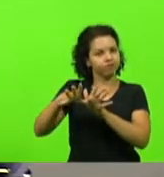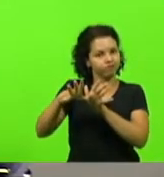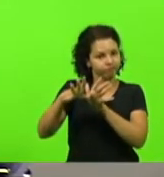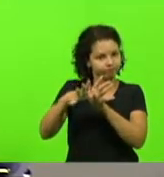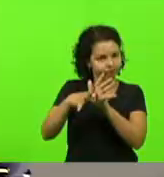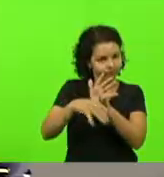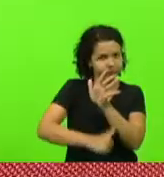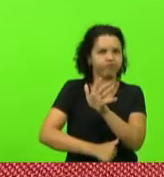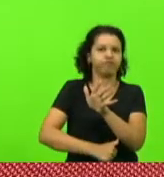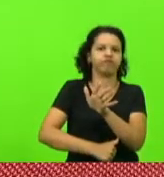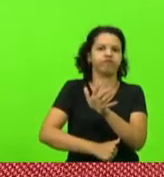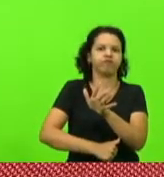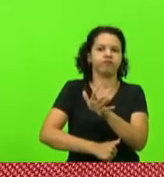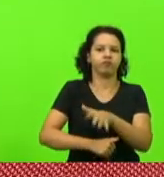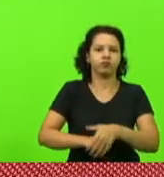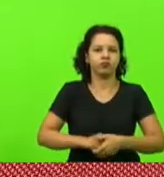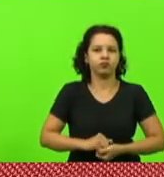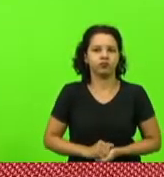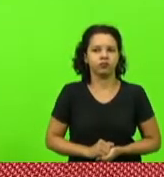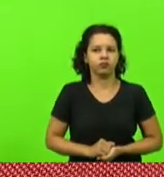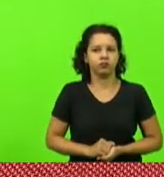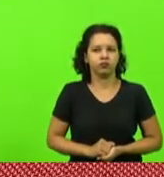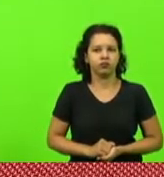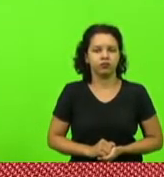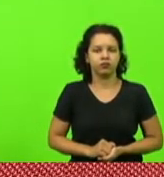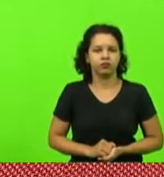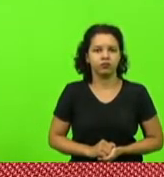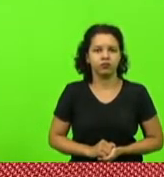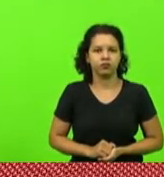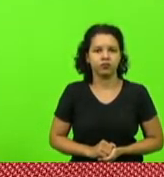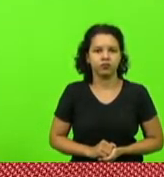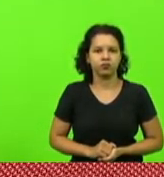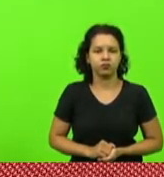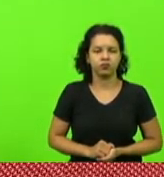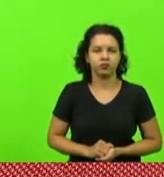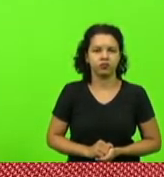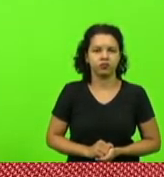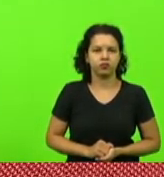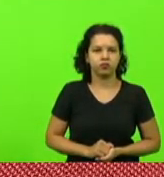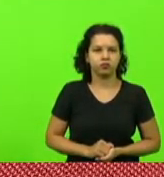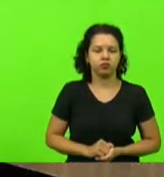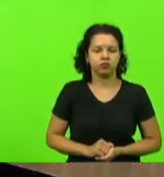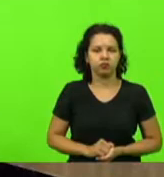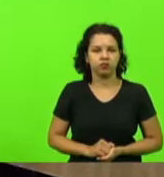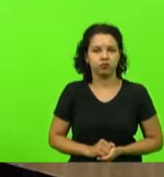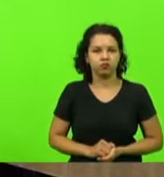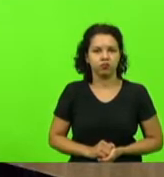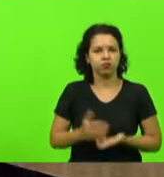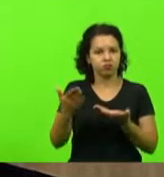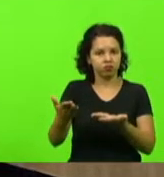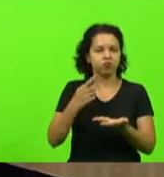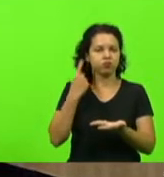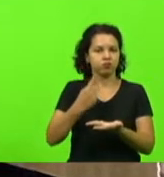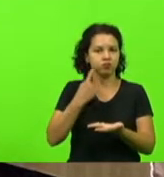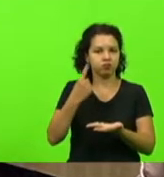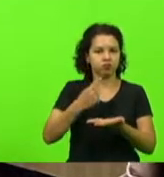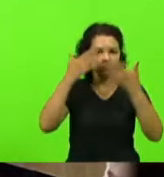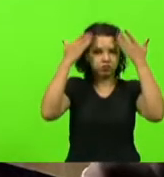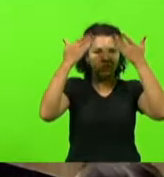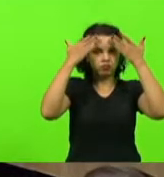Em discussão. Presidente. Presidente. Com a palavra o deputado Zé Milton